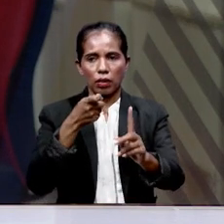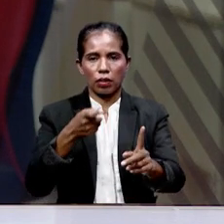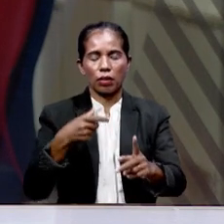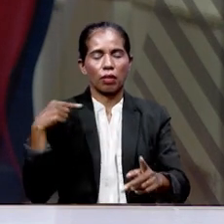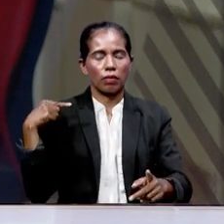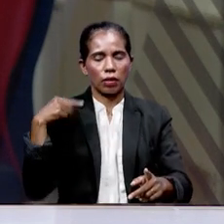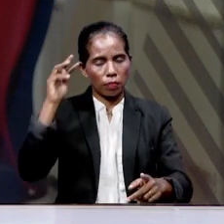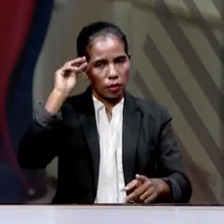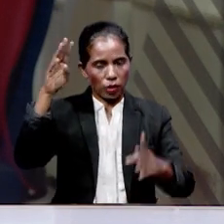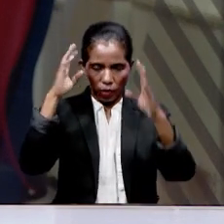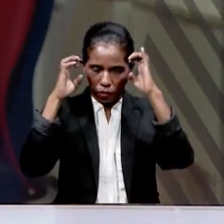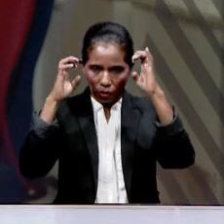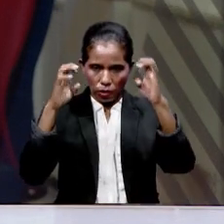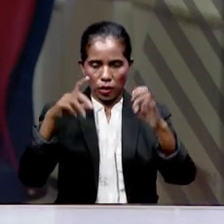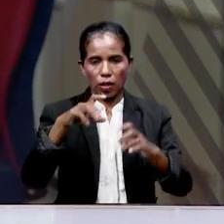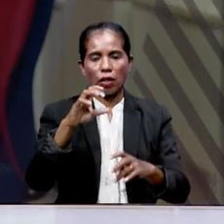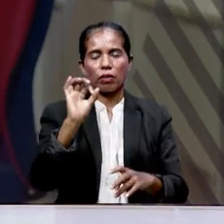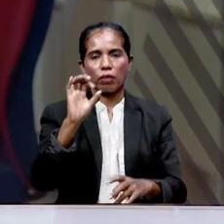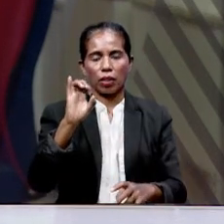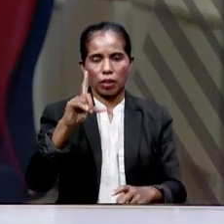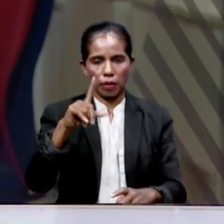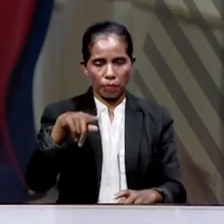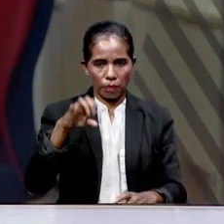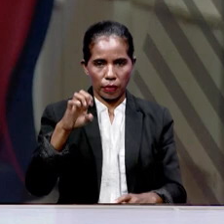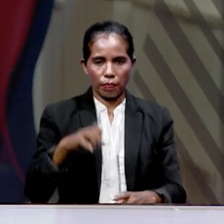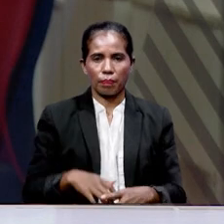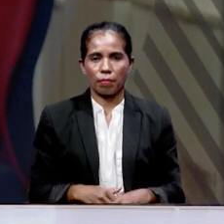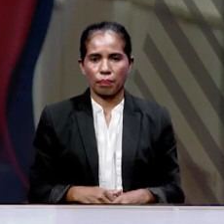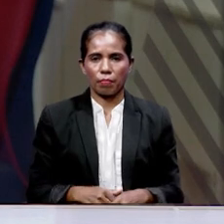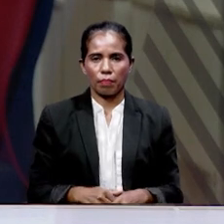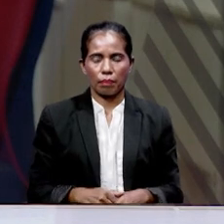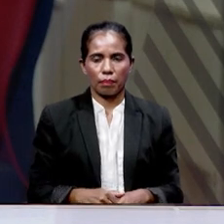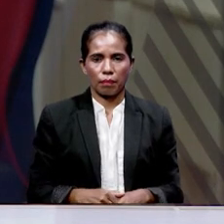Gabinete Ministério da Educação, Felipe Rodrigues.